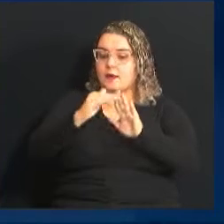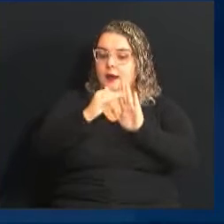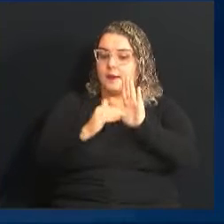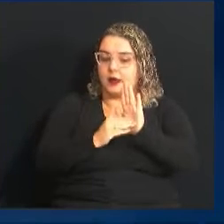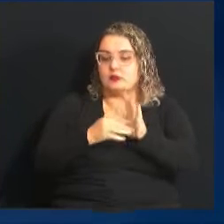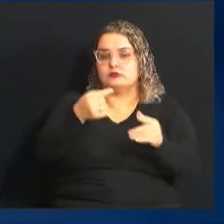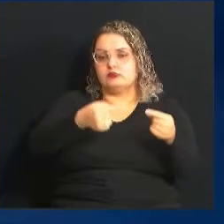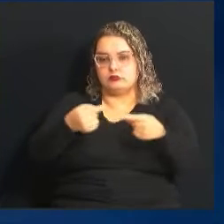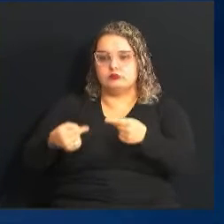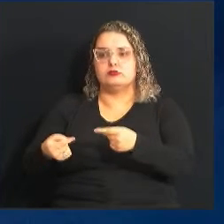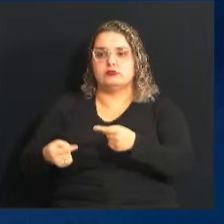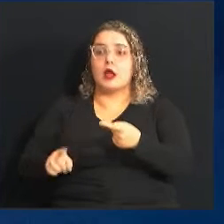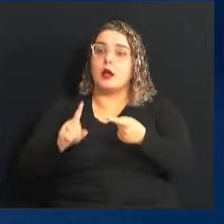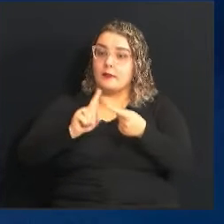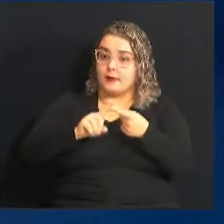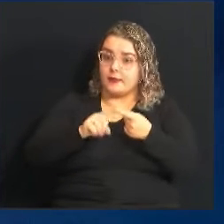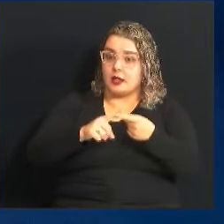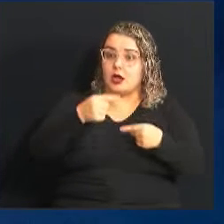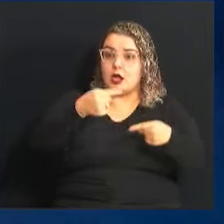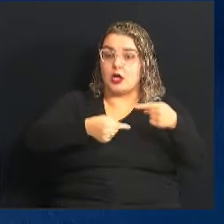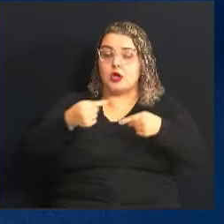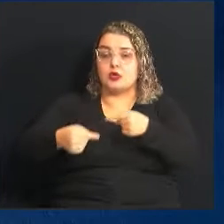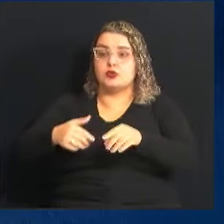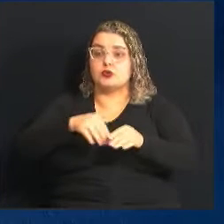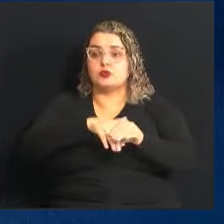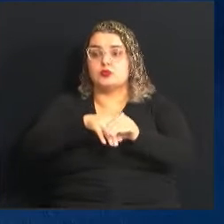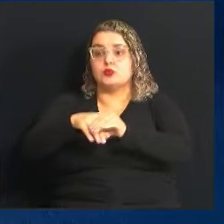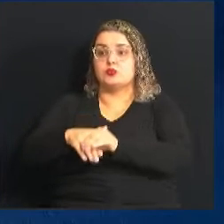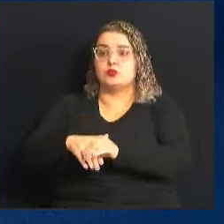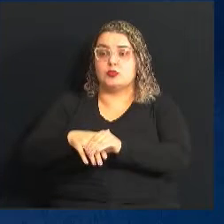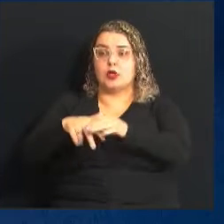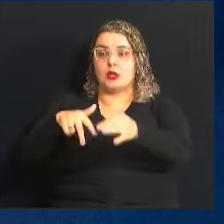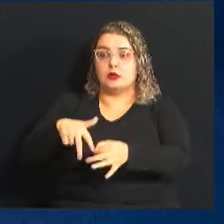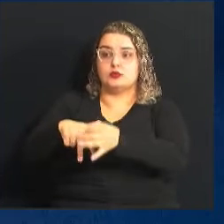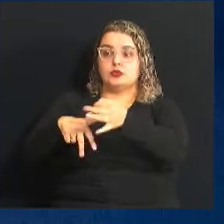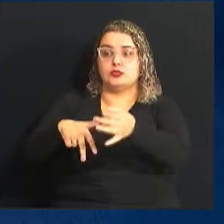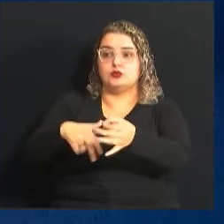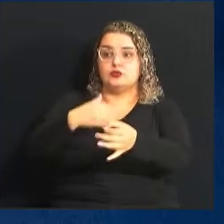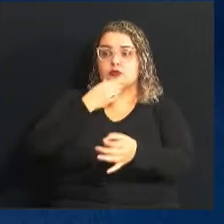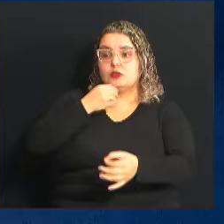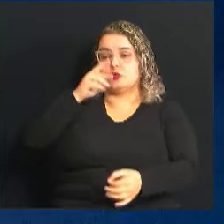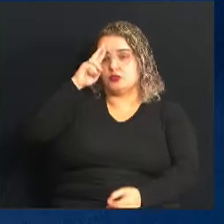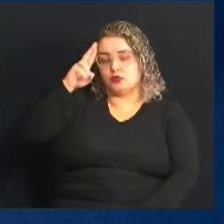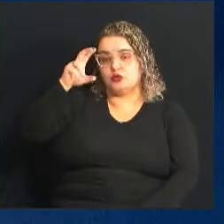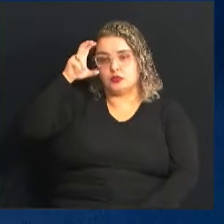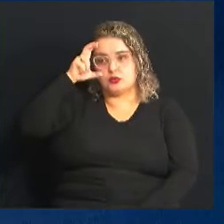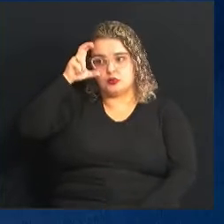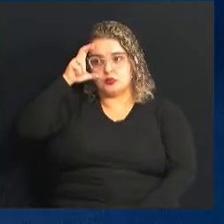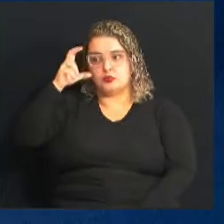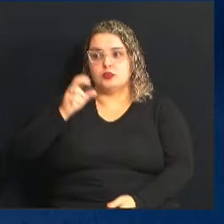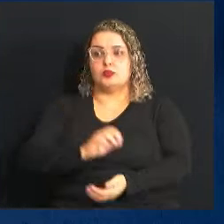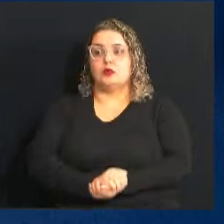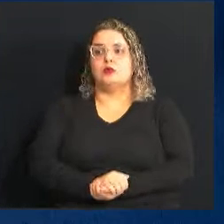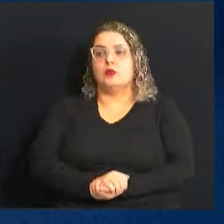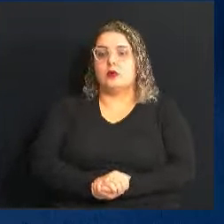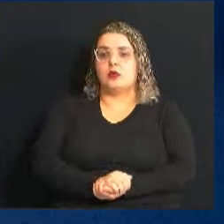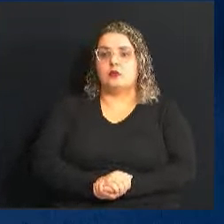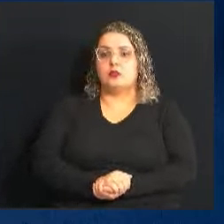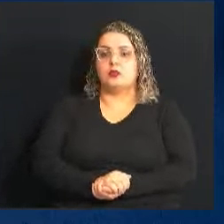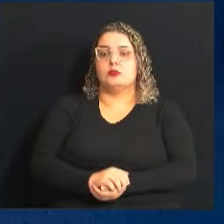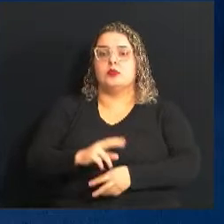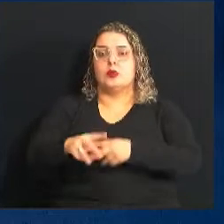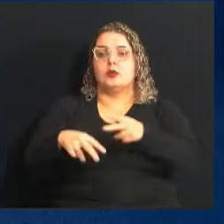debatidas. Primeiro, a discussão e votação do parecer sugerido pelo Carlinhos Camelô sobre o prêmio